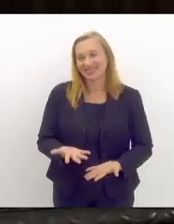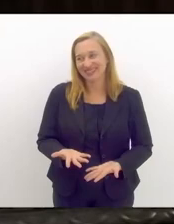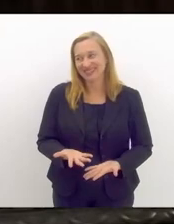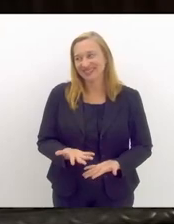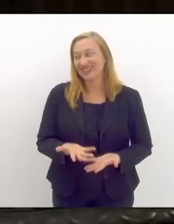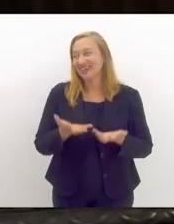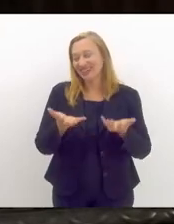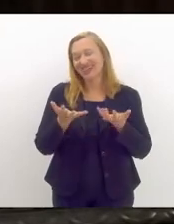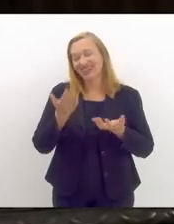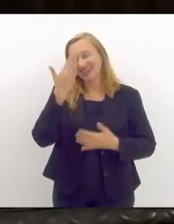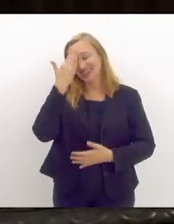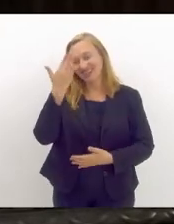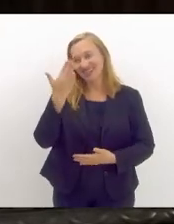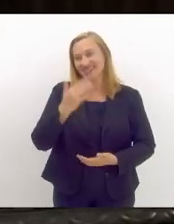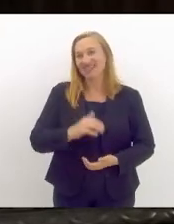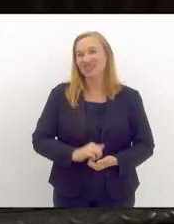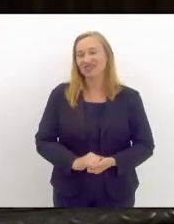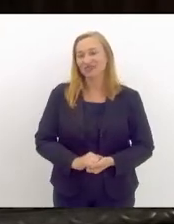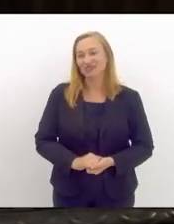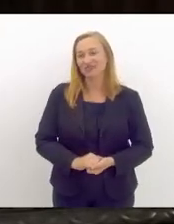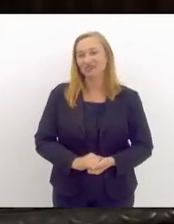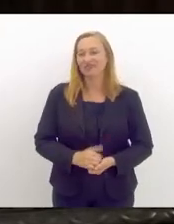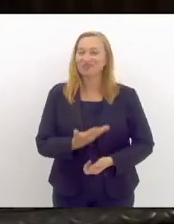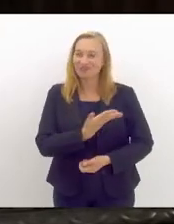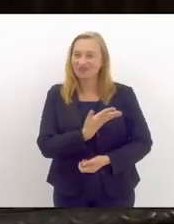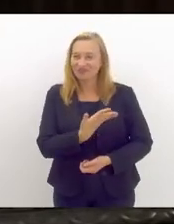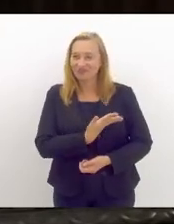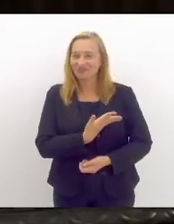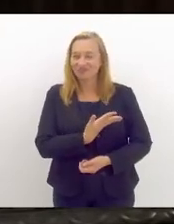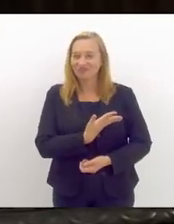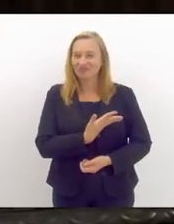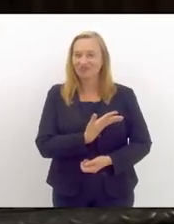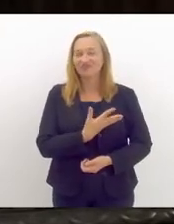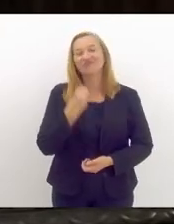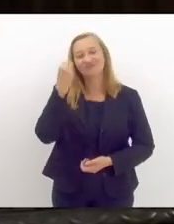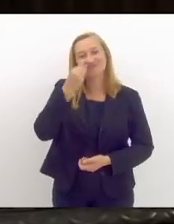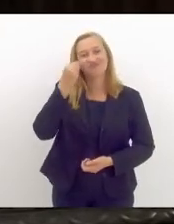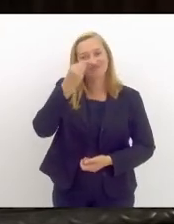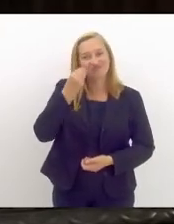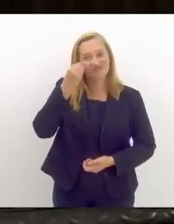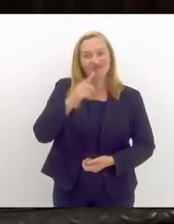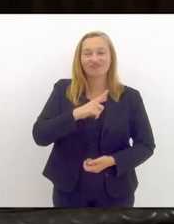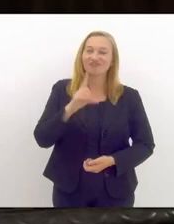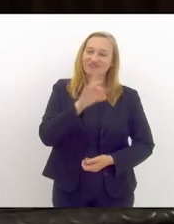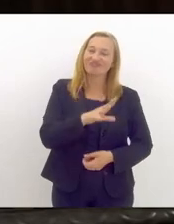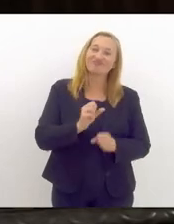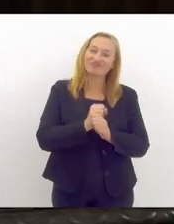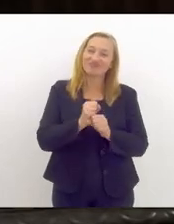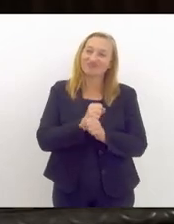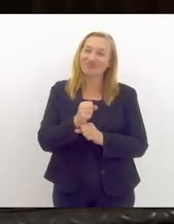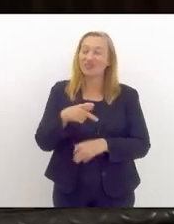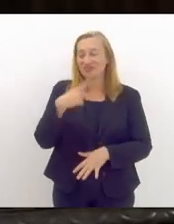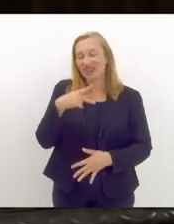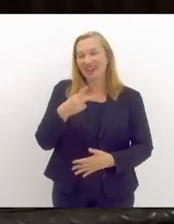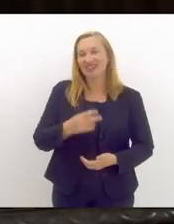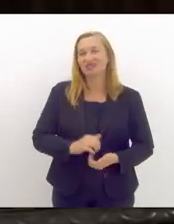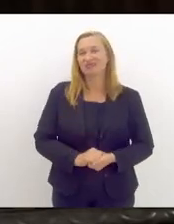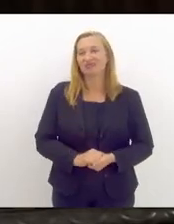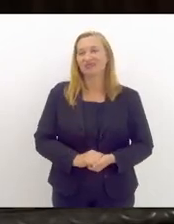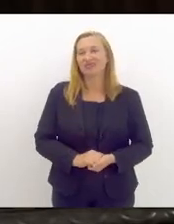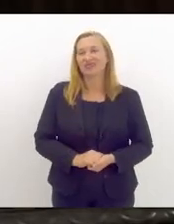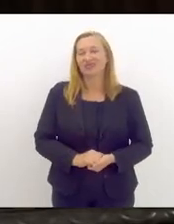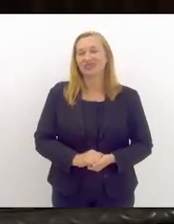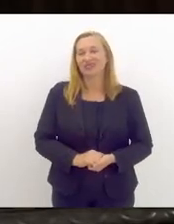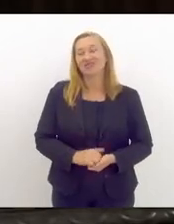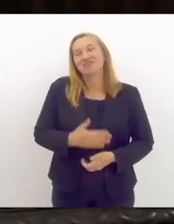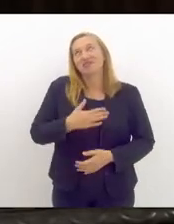quero aqui agradecer as companheiras e companheiros que convivi nesses últimos anos. Dizer que